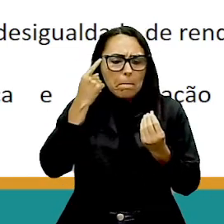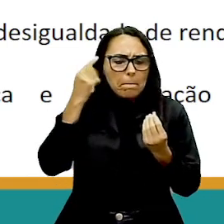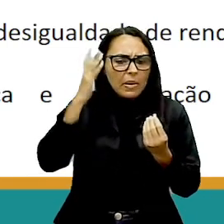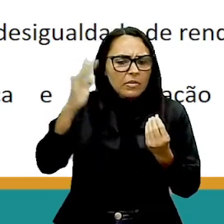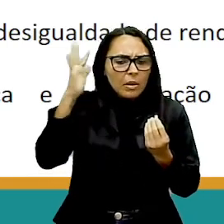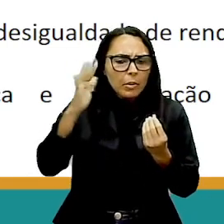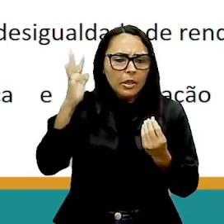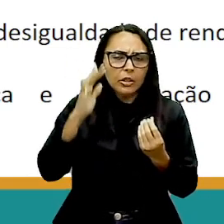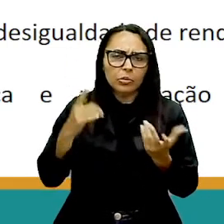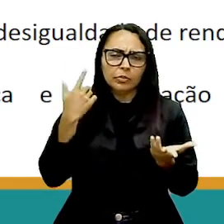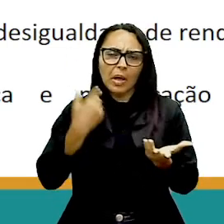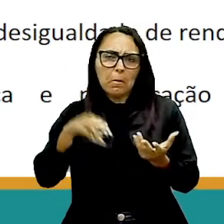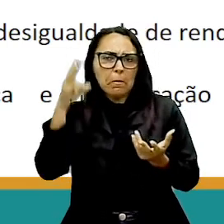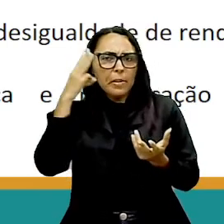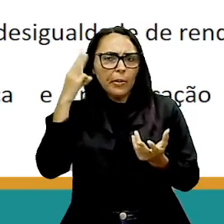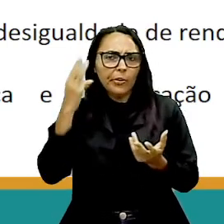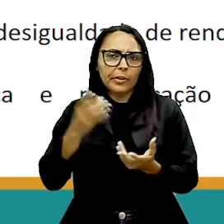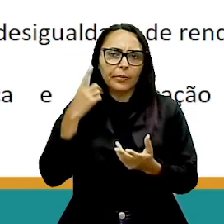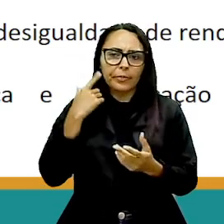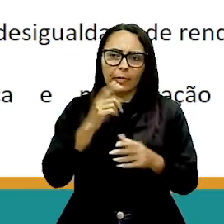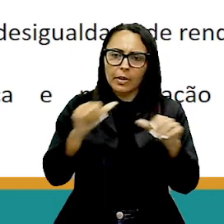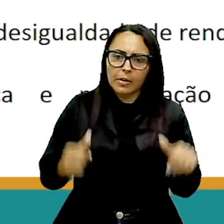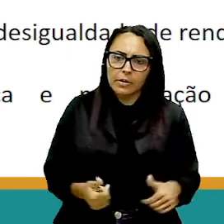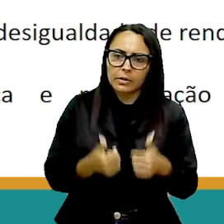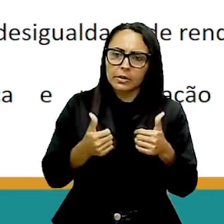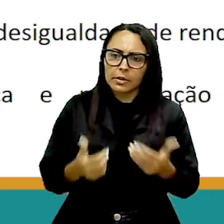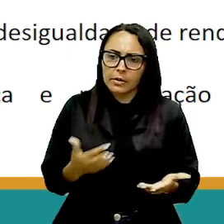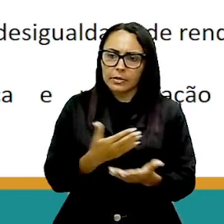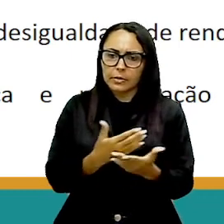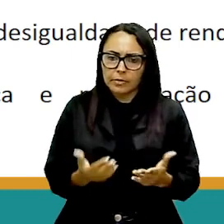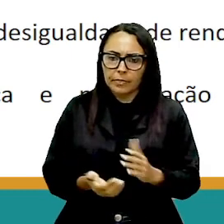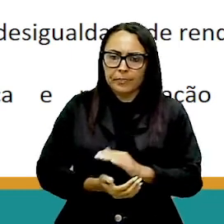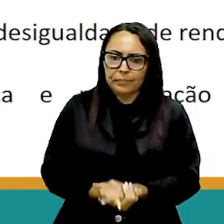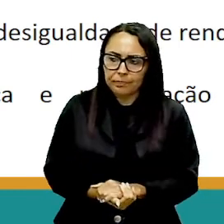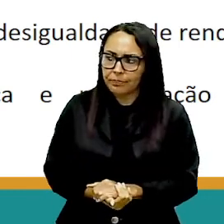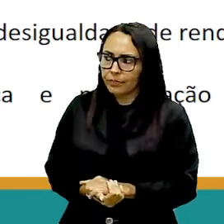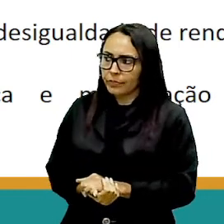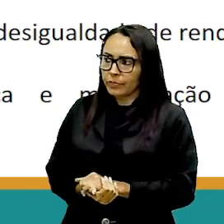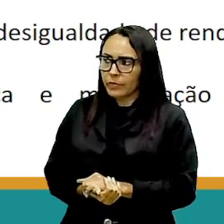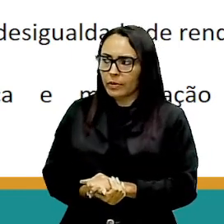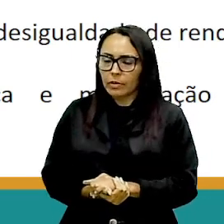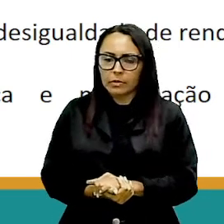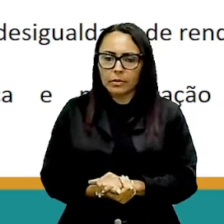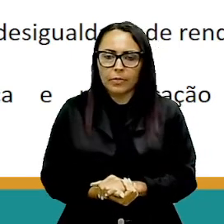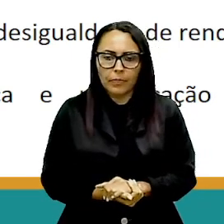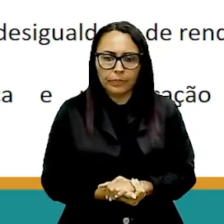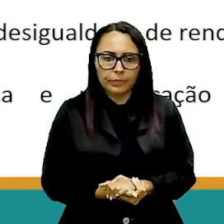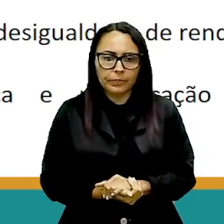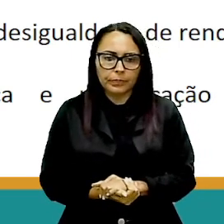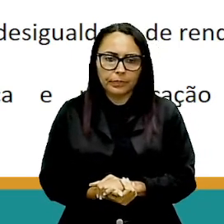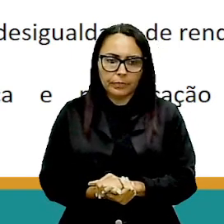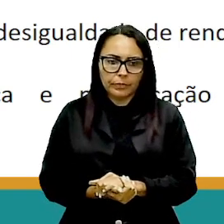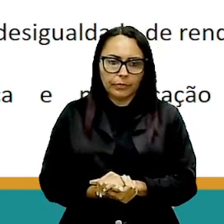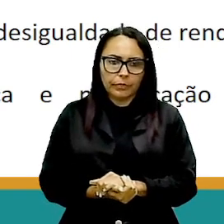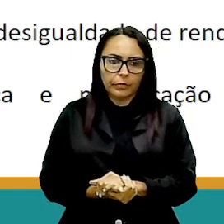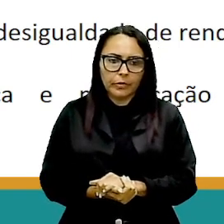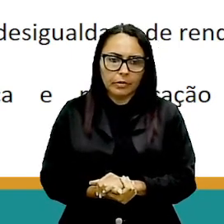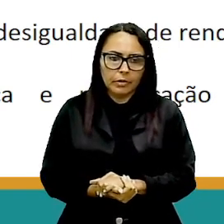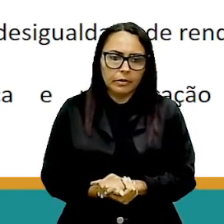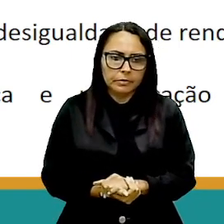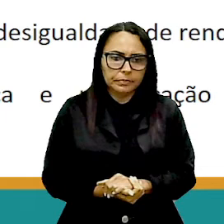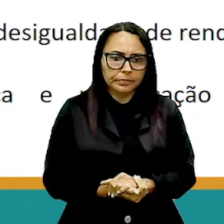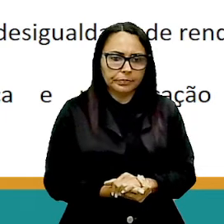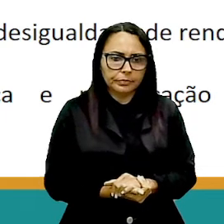foi a memória recuperada pela autora, certo? Então vamos dar uma olhadinha ali na charge? Muito